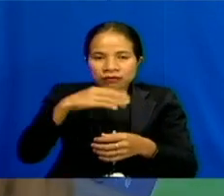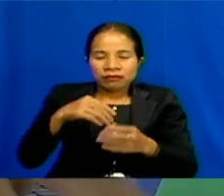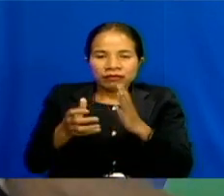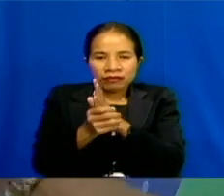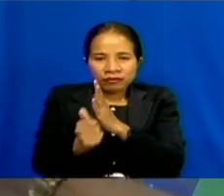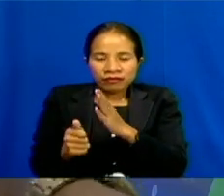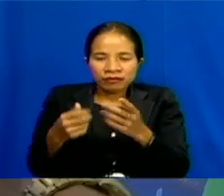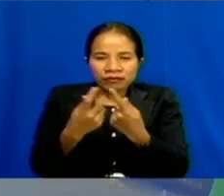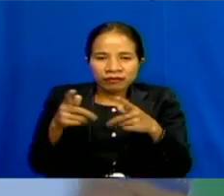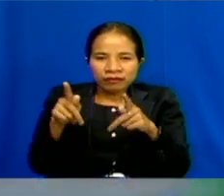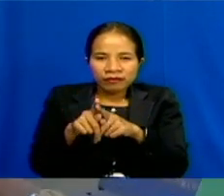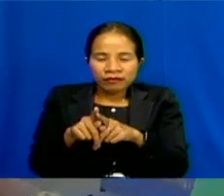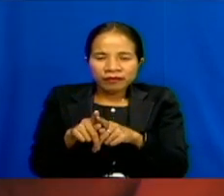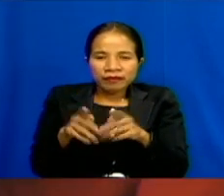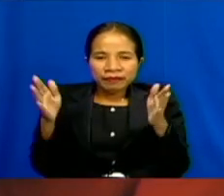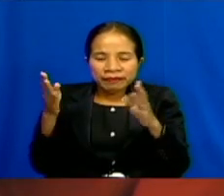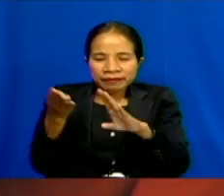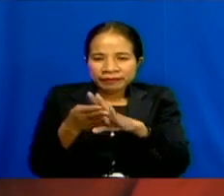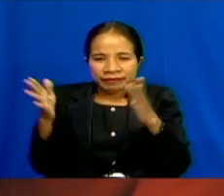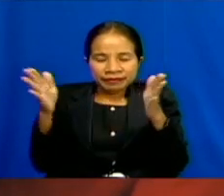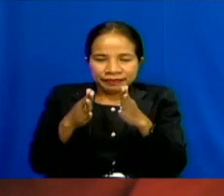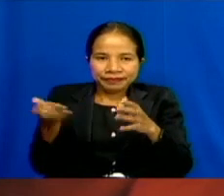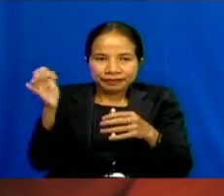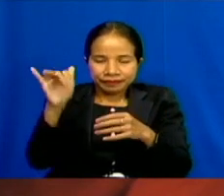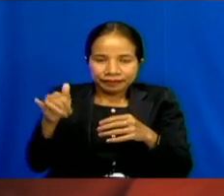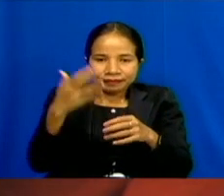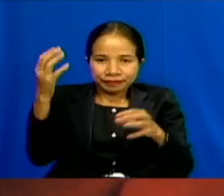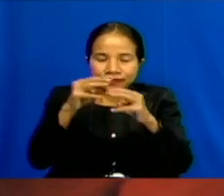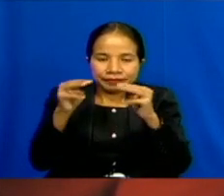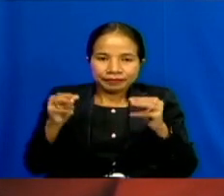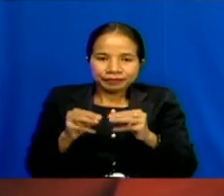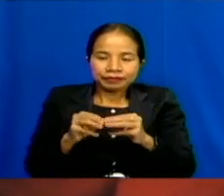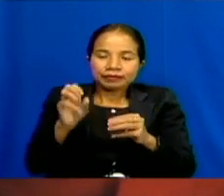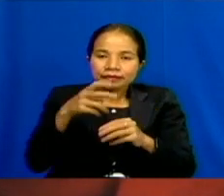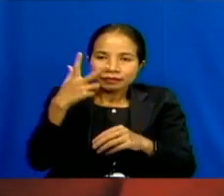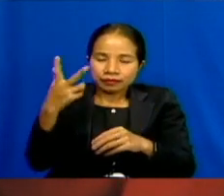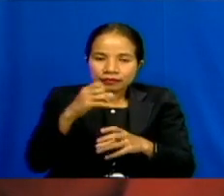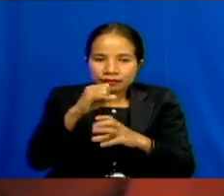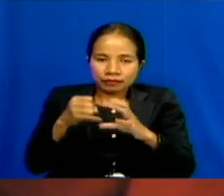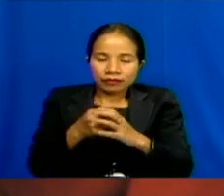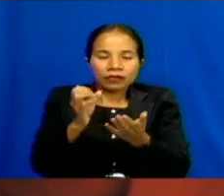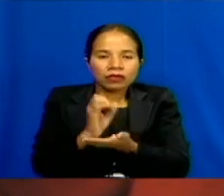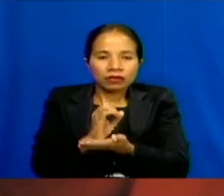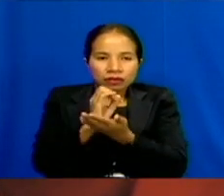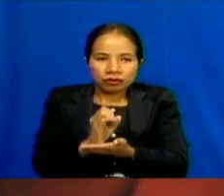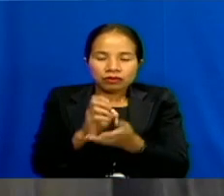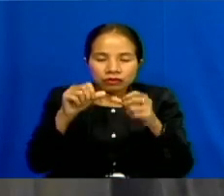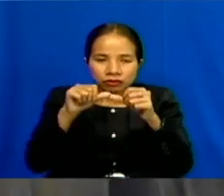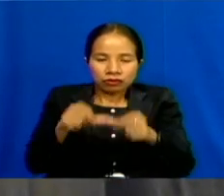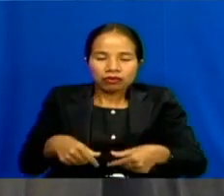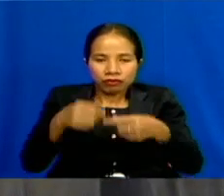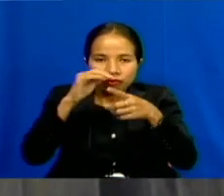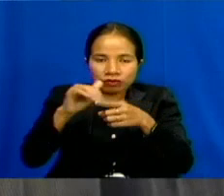habilidade empresário microkick no médio Siranian e município Sanulo Recintolo, inclui Raiwa, IADE continua a